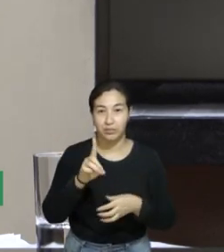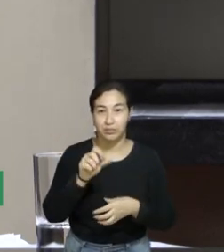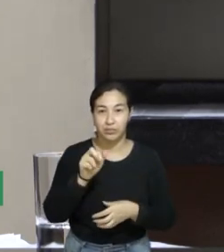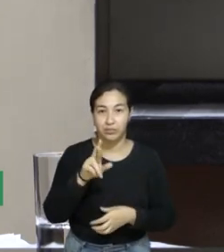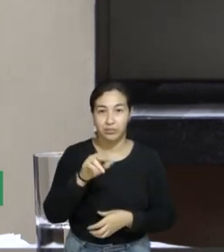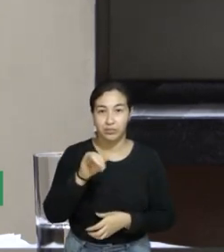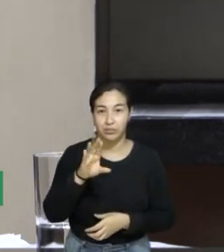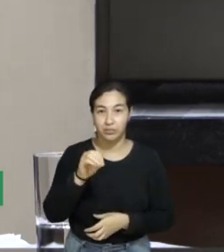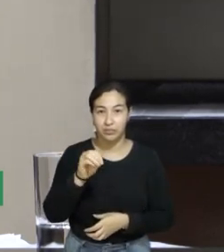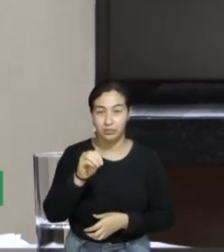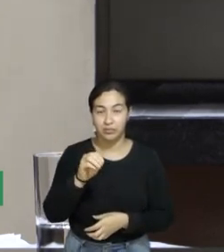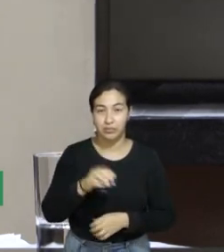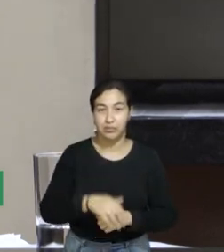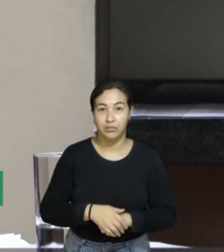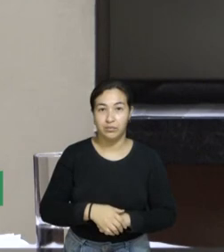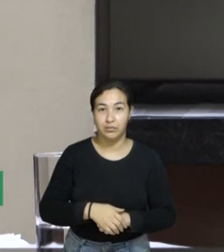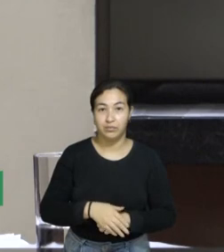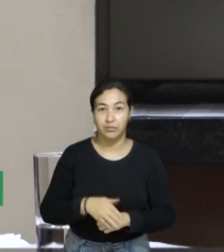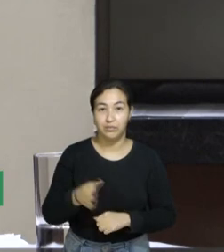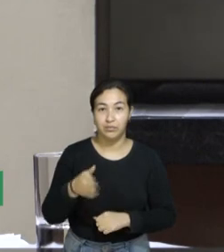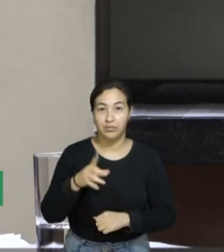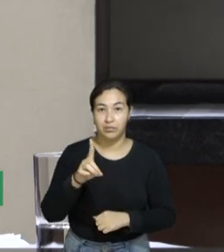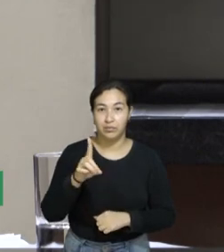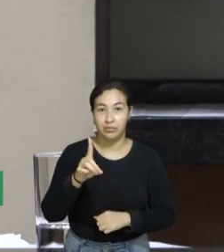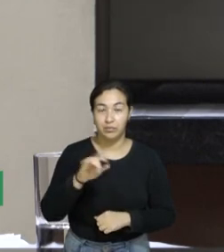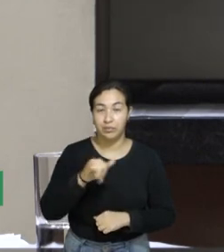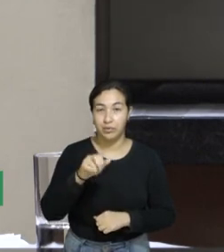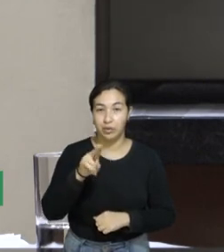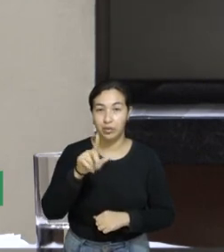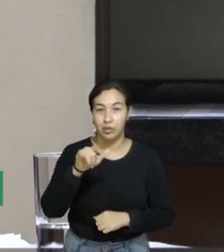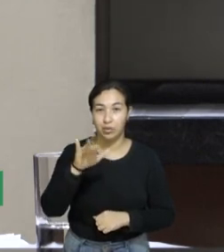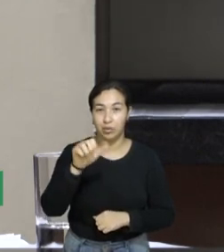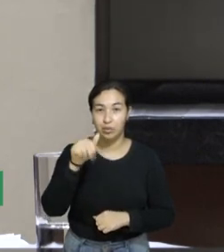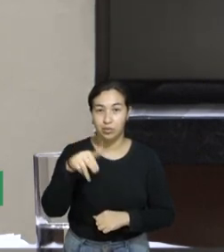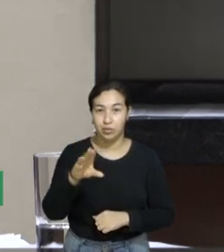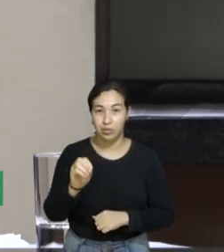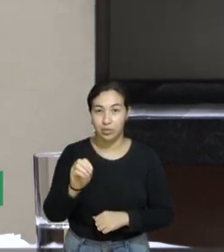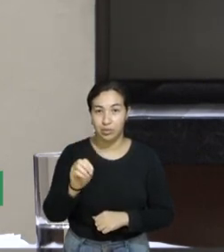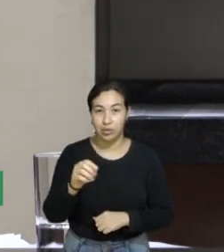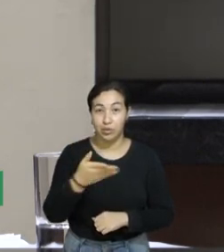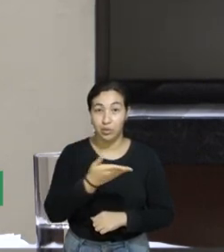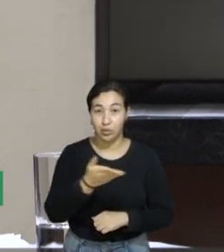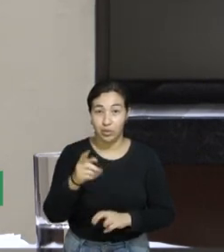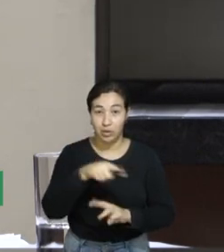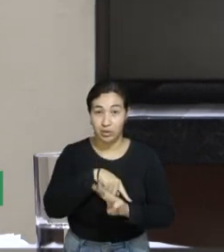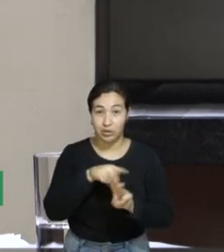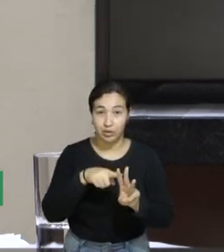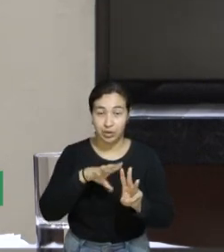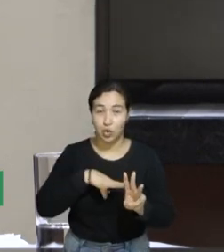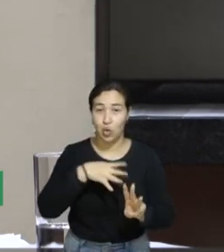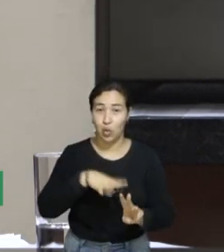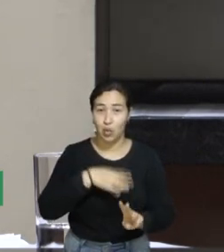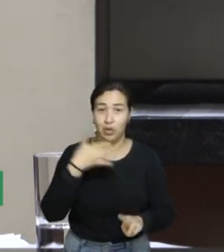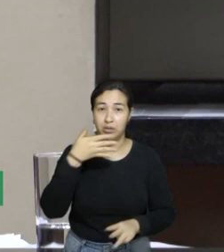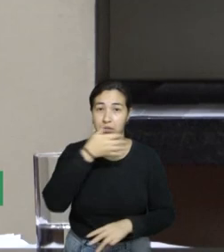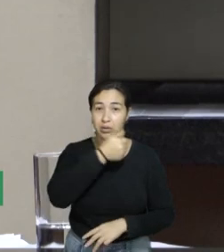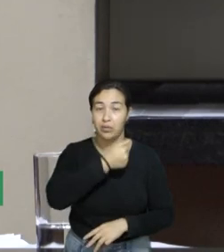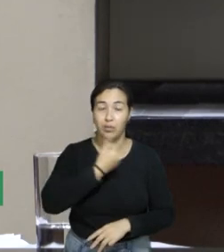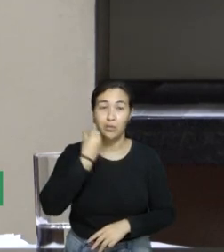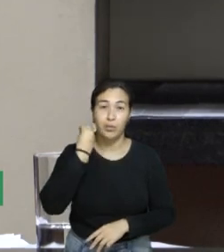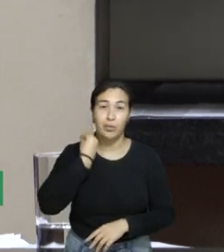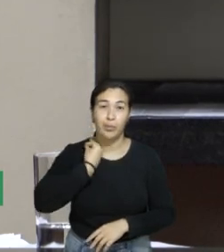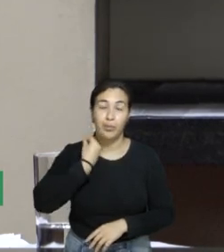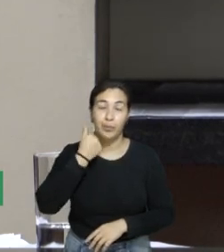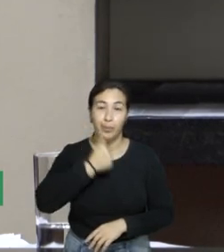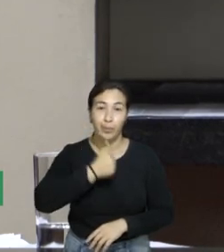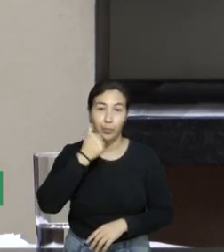Mazurek, Tramontini Gomes e Juliano Correa dos Santos, por, em ato de bravura, salvarem uma mulher vítima